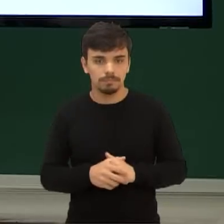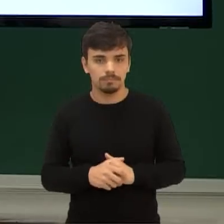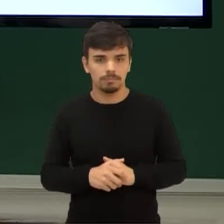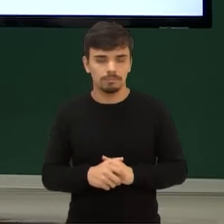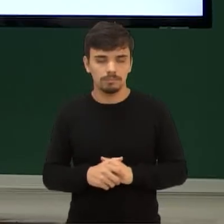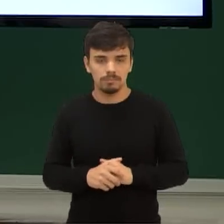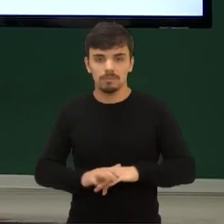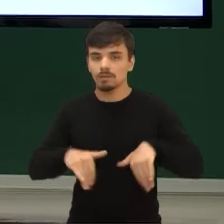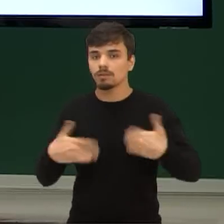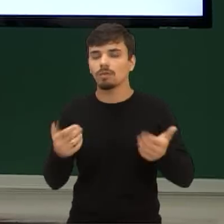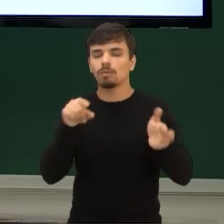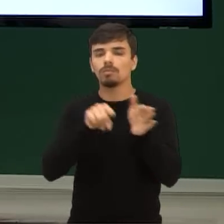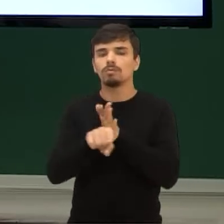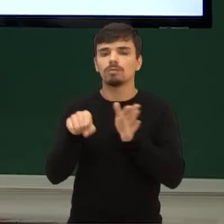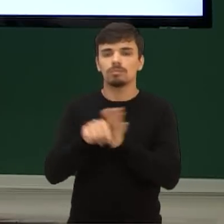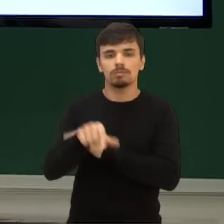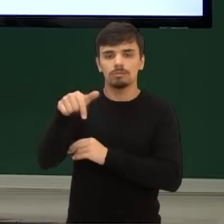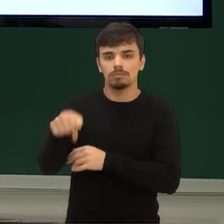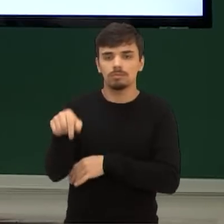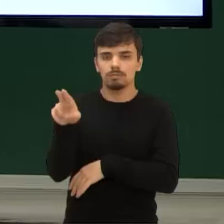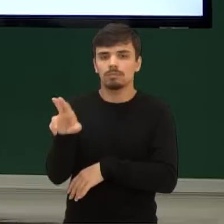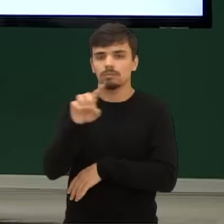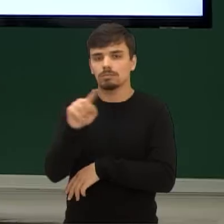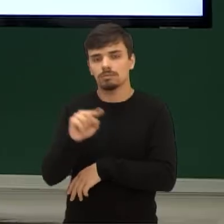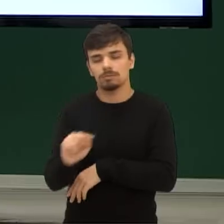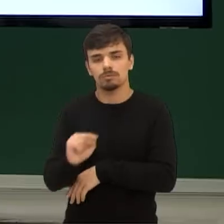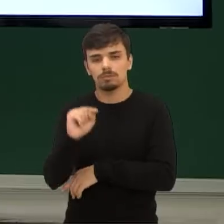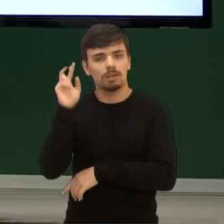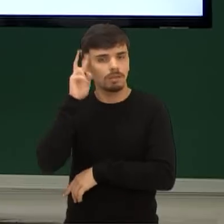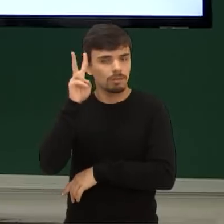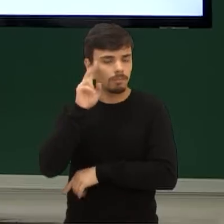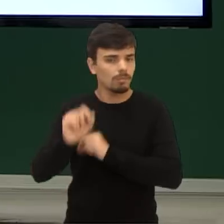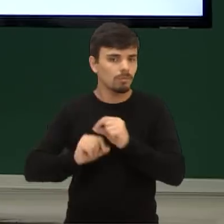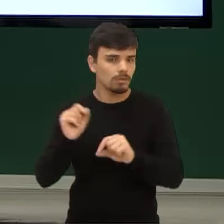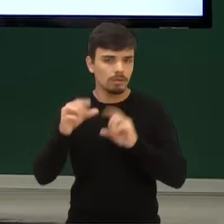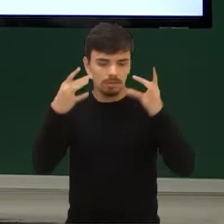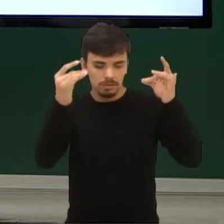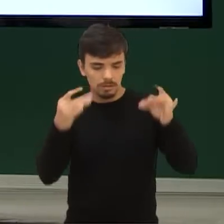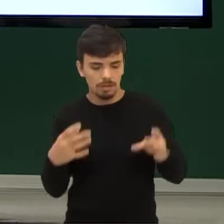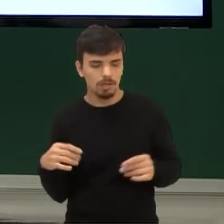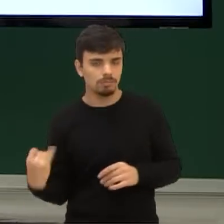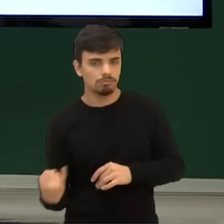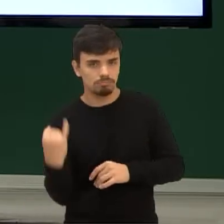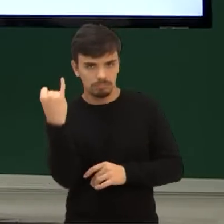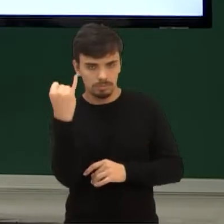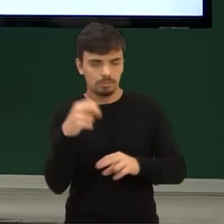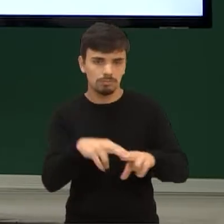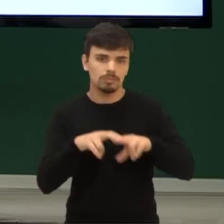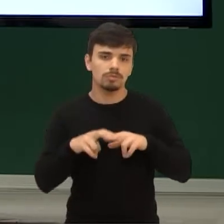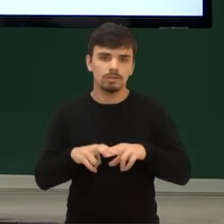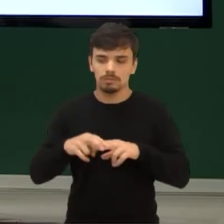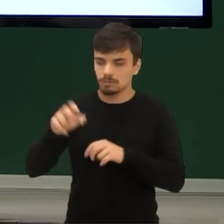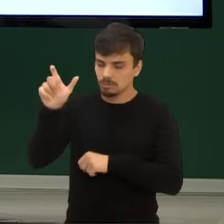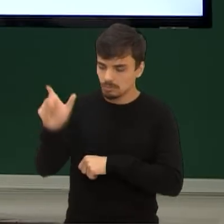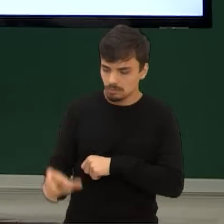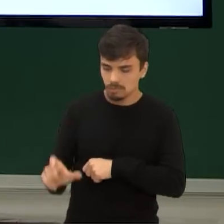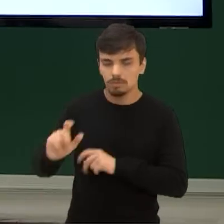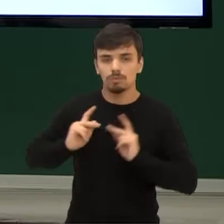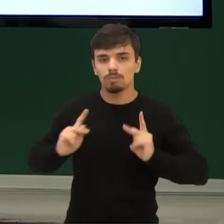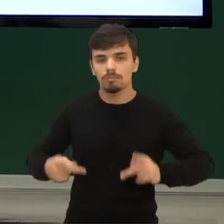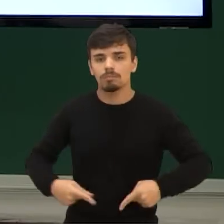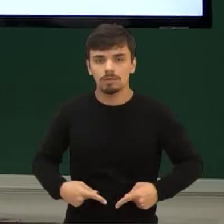por que esse quiz aqui, né? Para a gente lembrar um detalhe bem importante. Que como a espécie humana